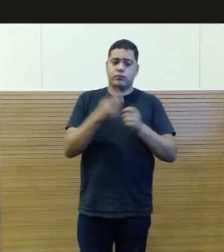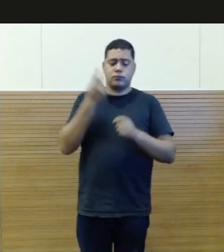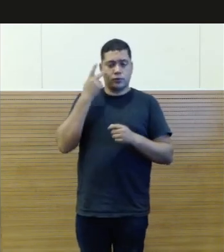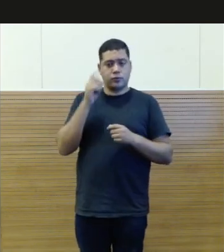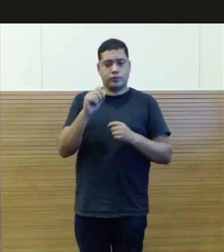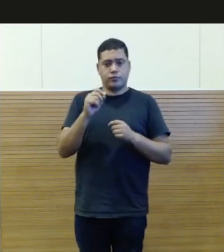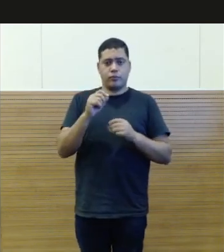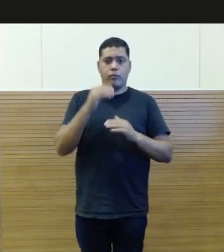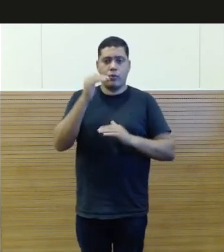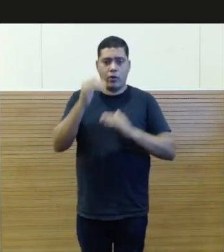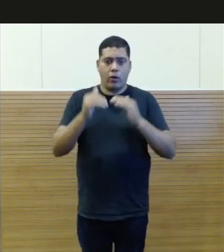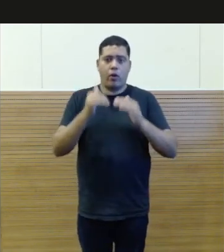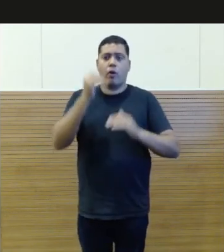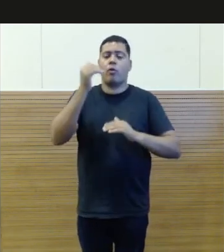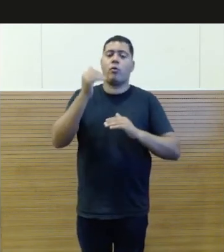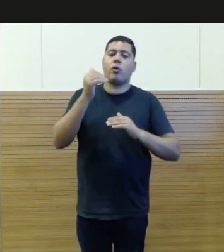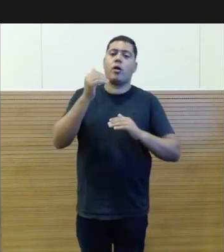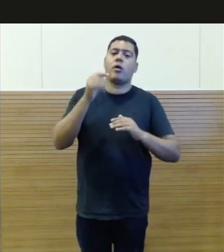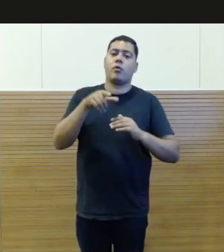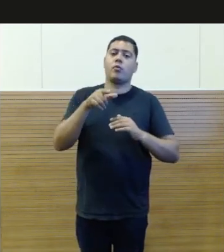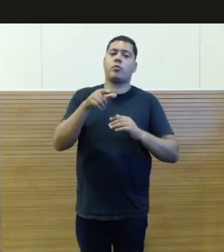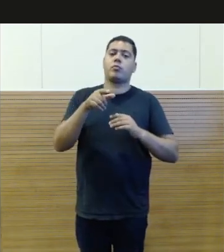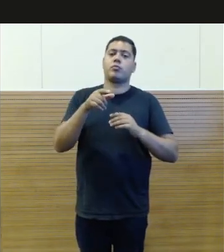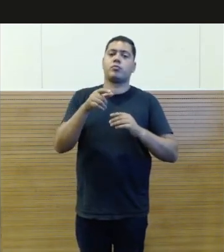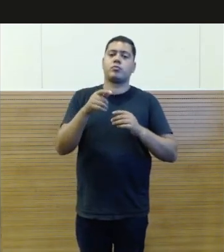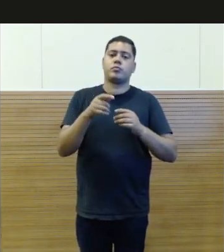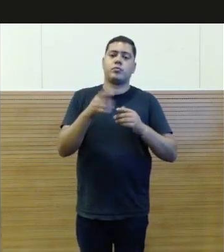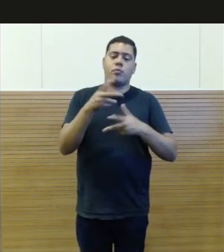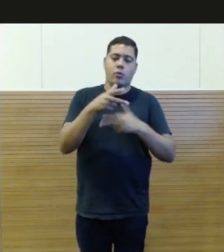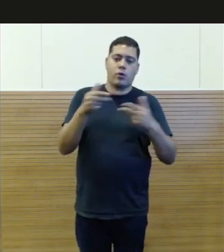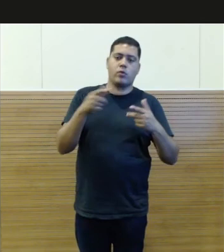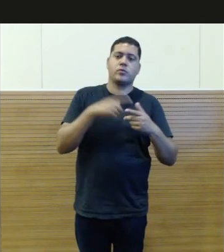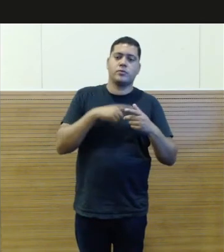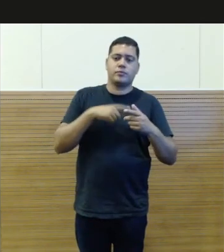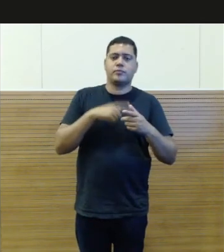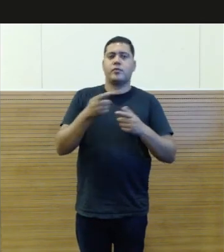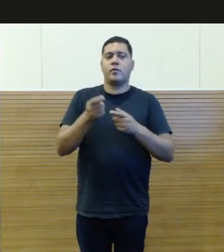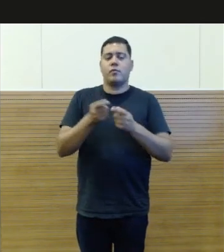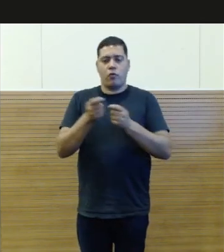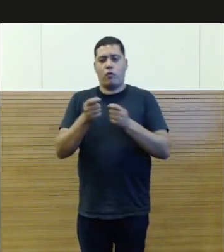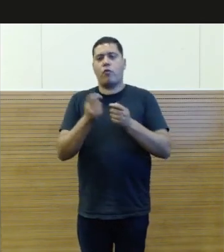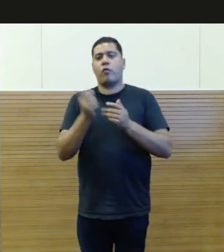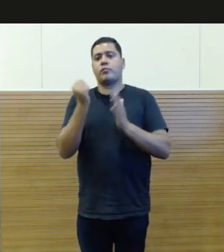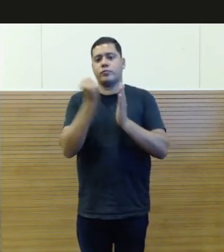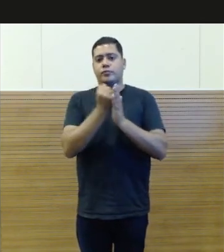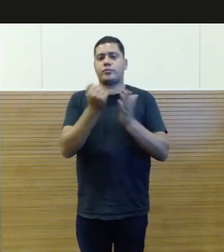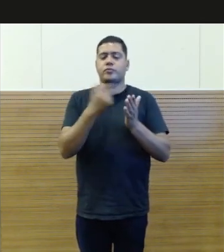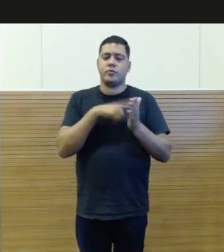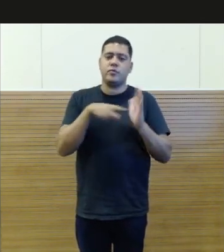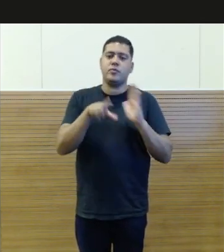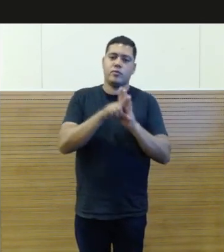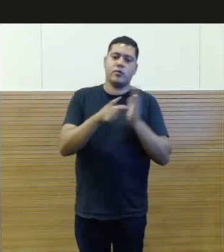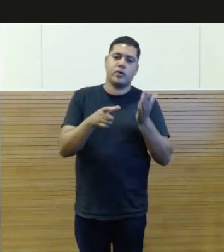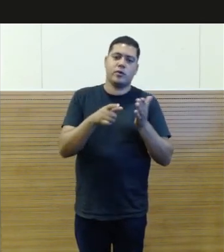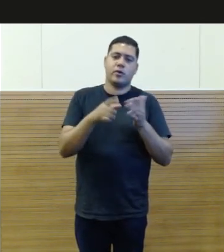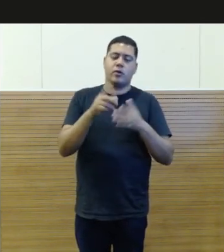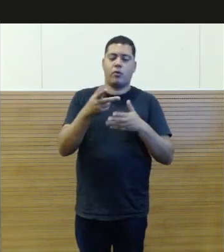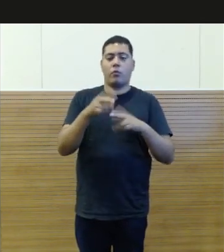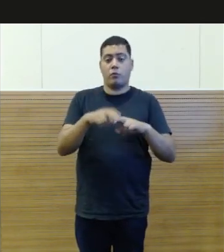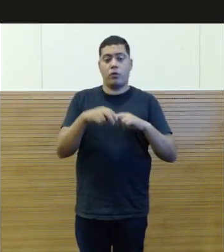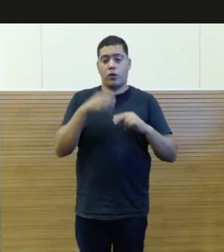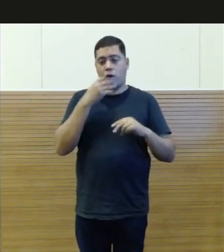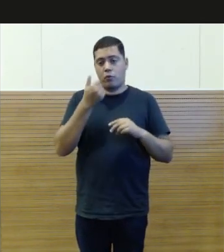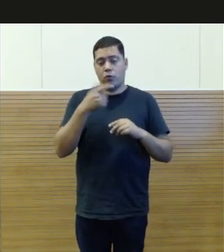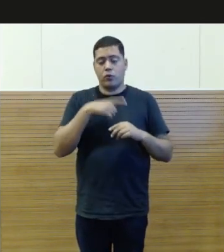o produto que está regulado. Isso, outra vez, é muito importante a gente, por essa razão, ter um perfil de nutrientes